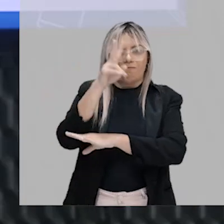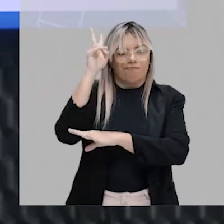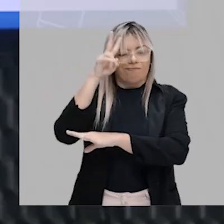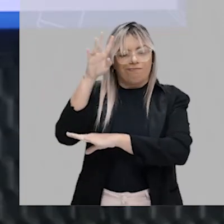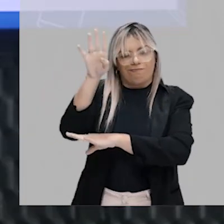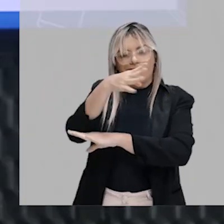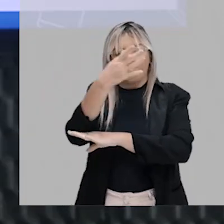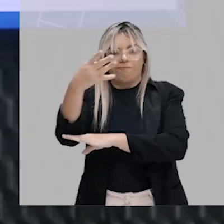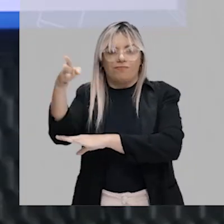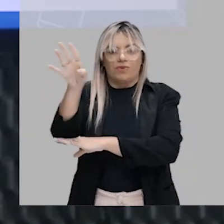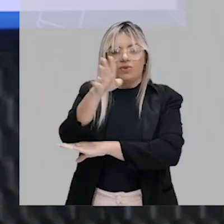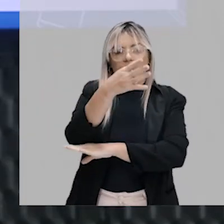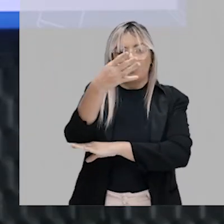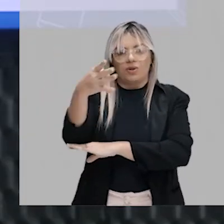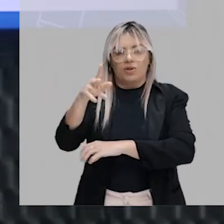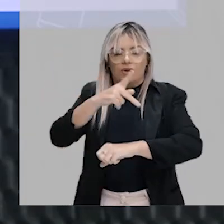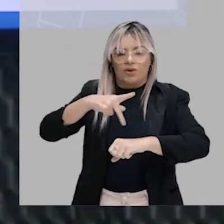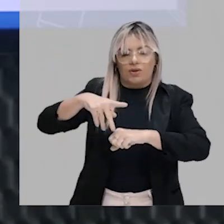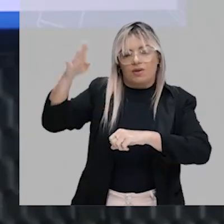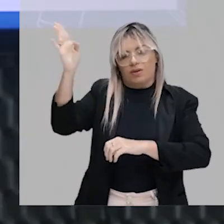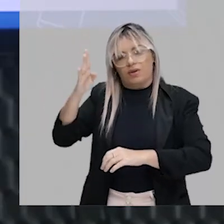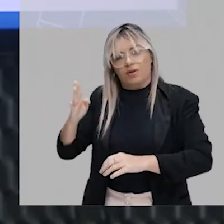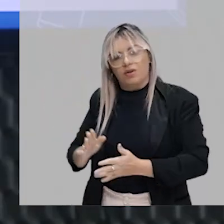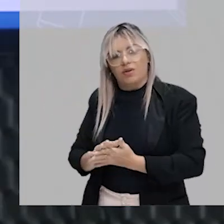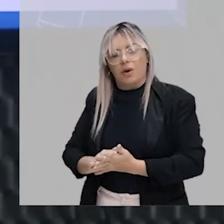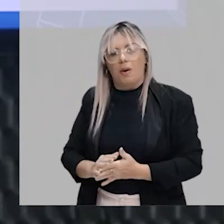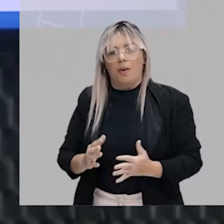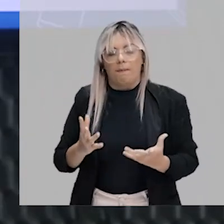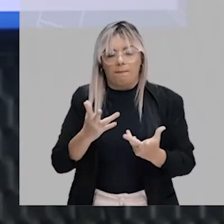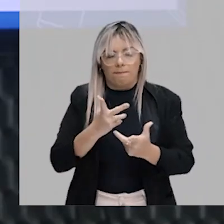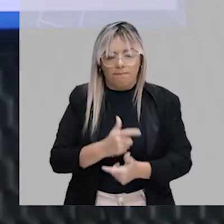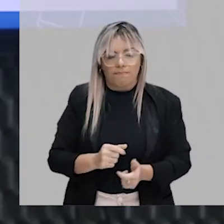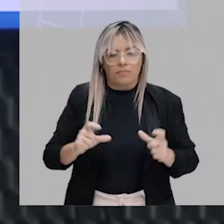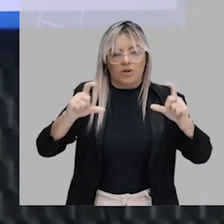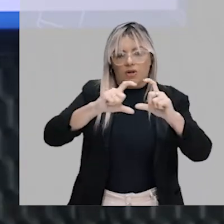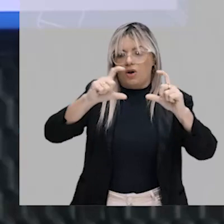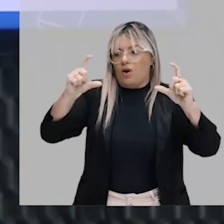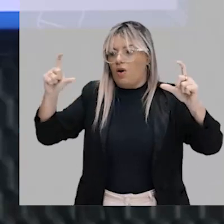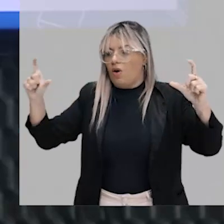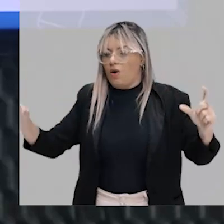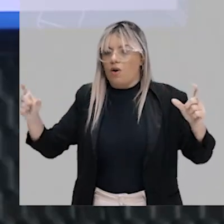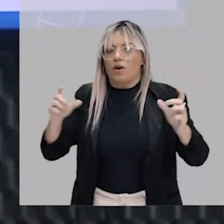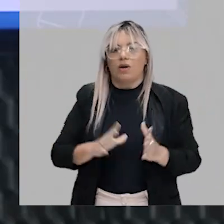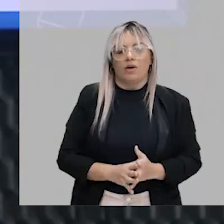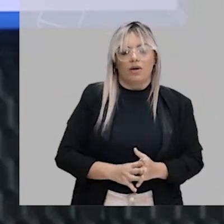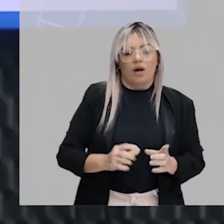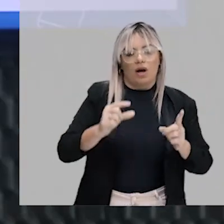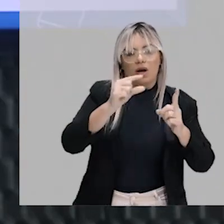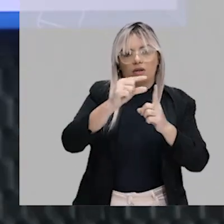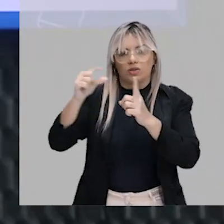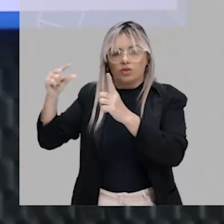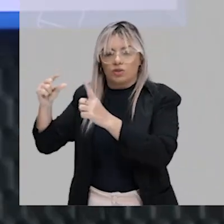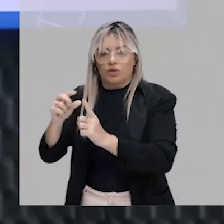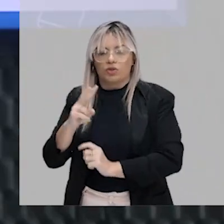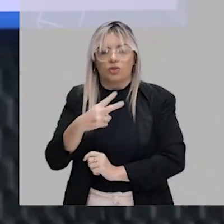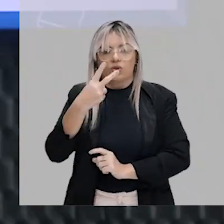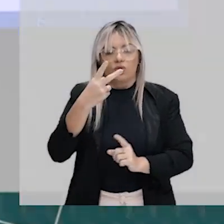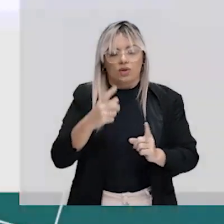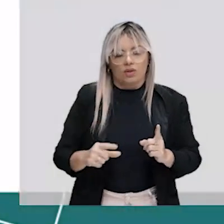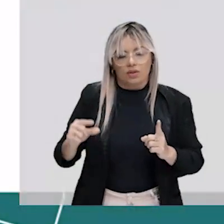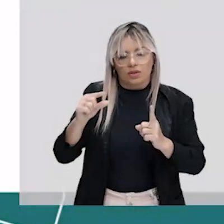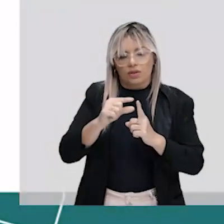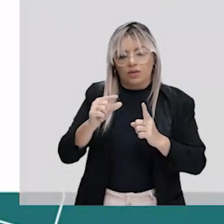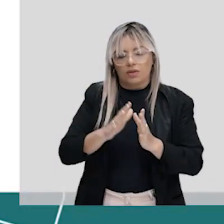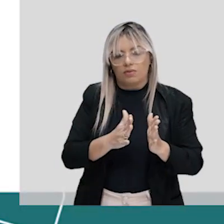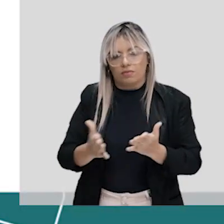que é a nossa bandeira, a bandeira brasileira. Está lá o lema, ordem e progresso. E esse lema da bandeira do Brasil veio daqui,